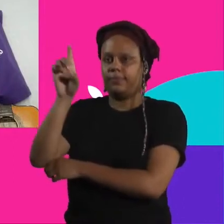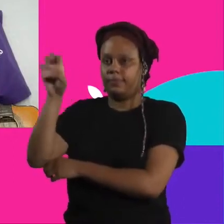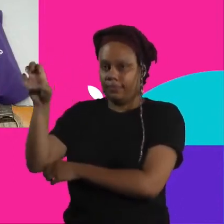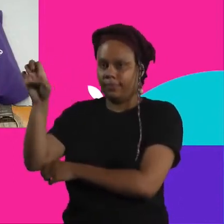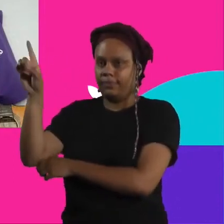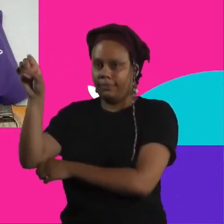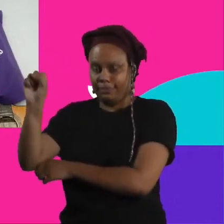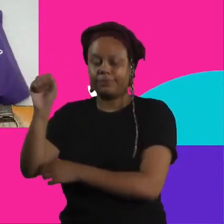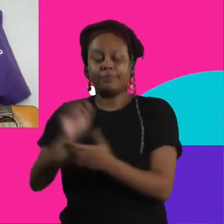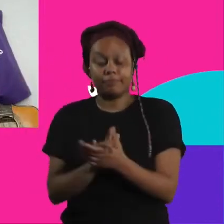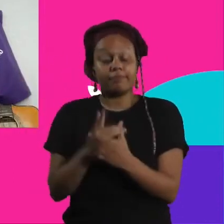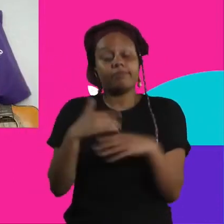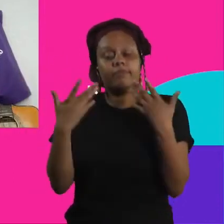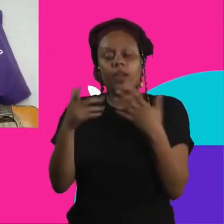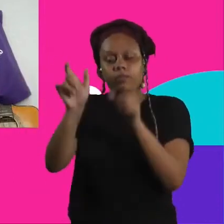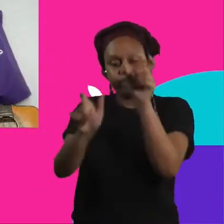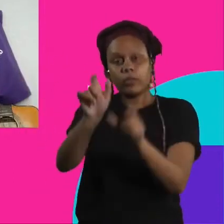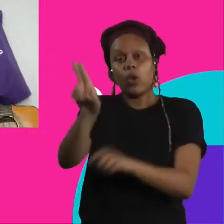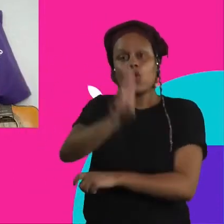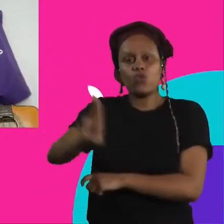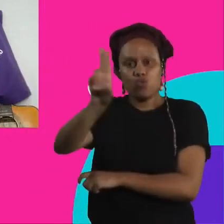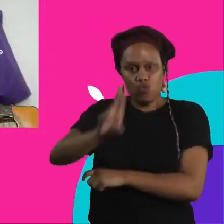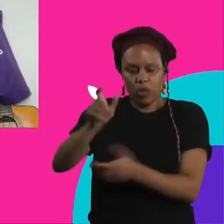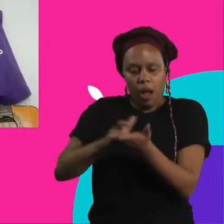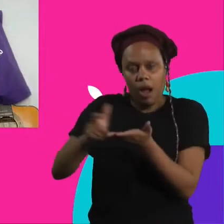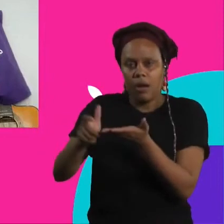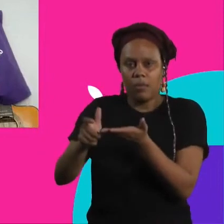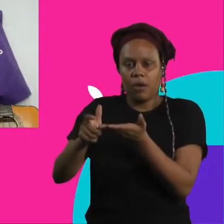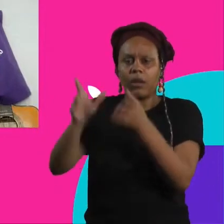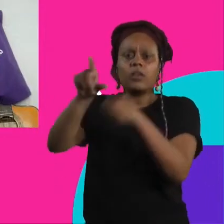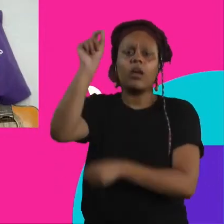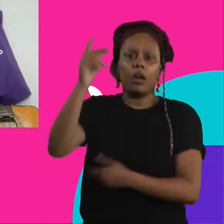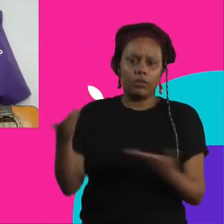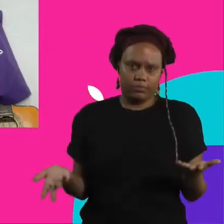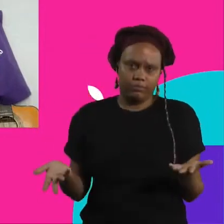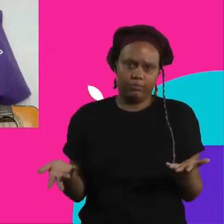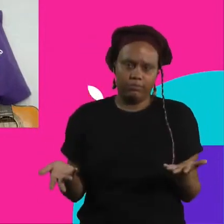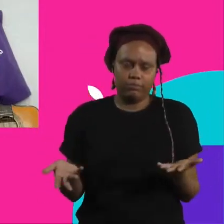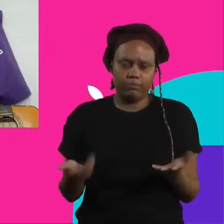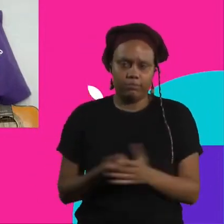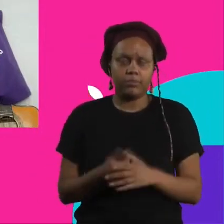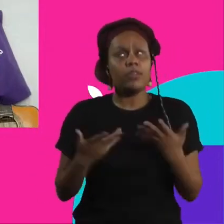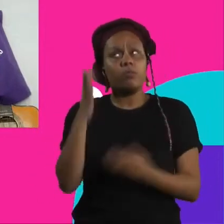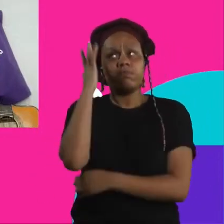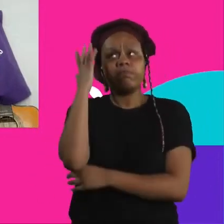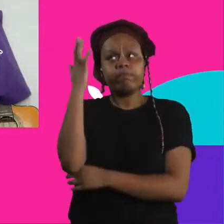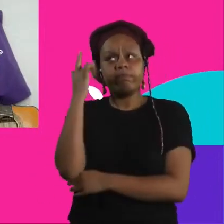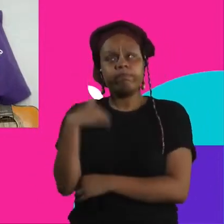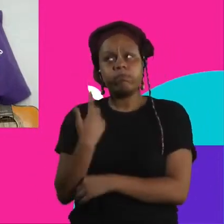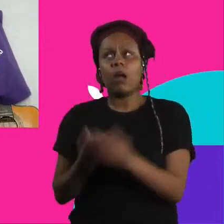que usam essa moeda. Então, eu acho que a gente tem que pensar agora o que a gente sonha, o que a gente quer criar